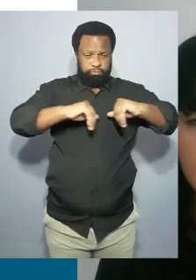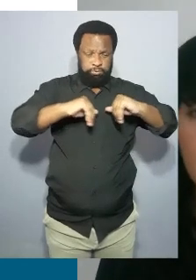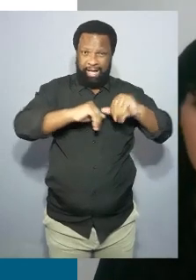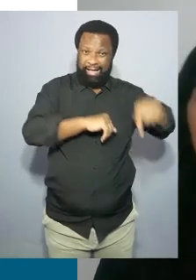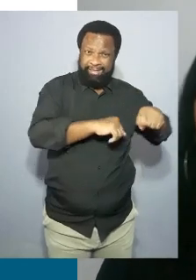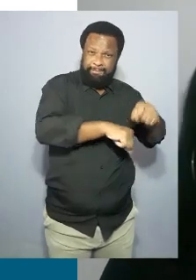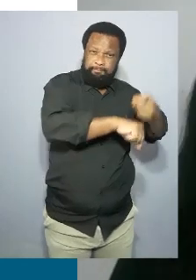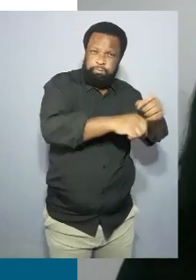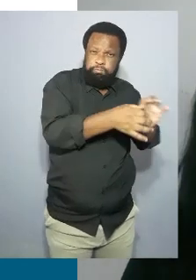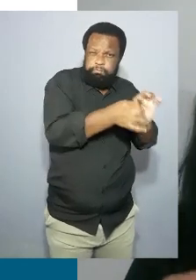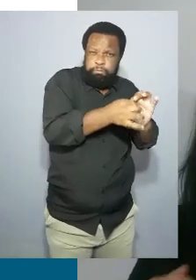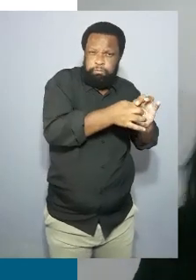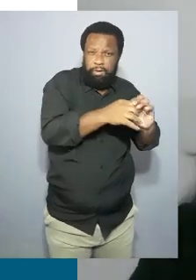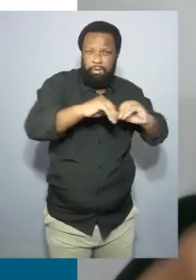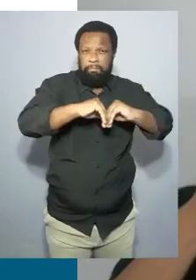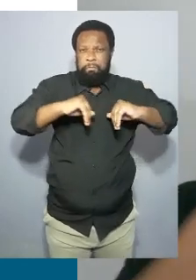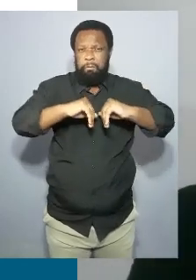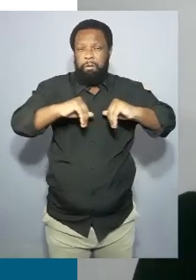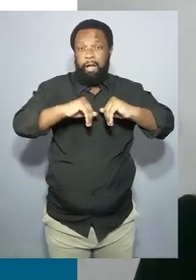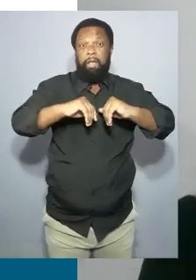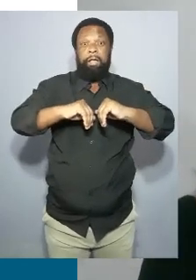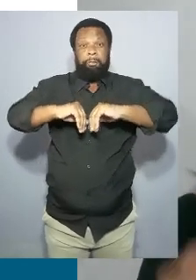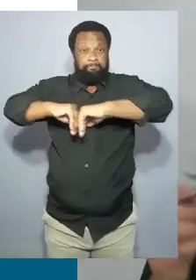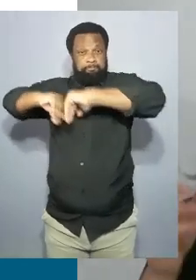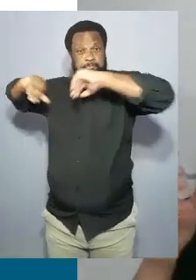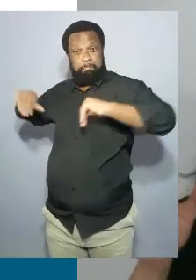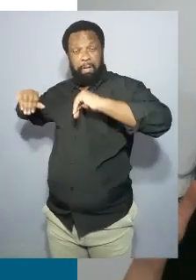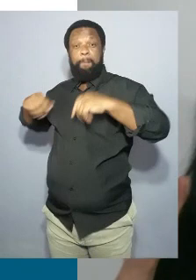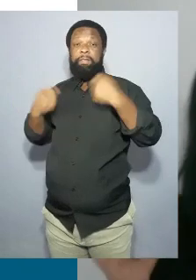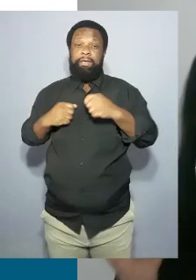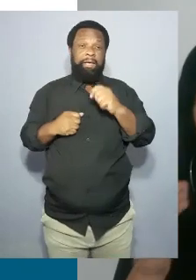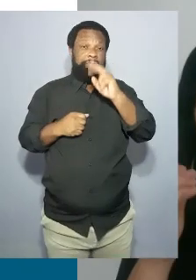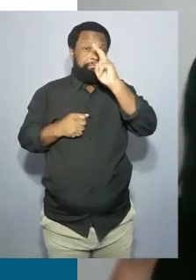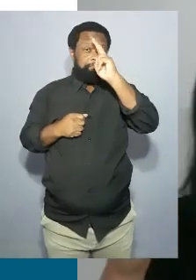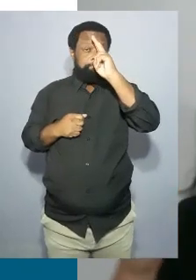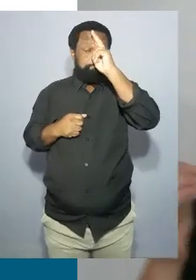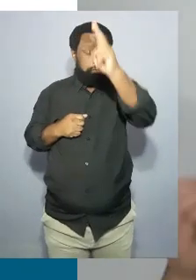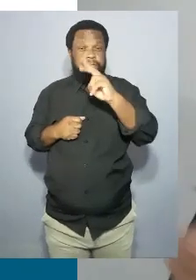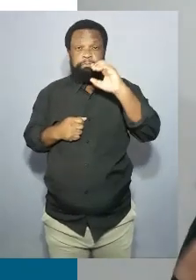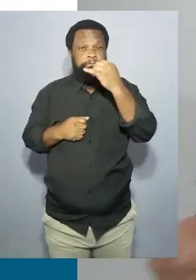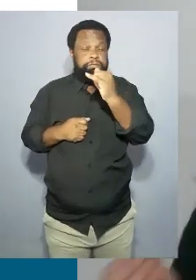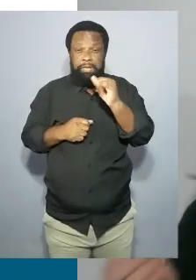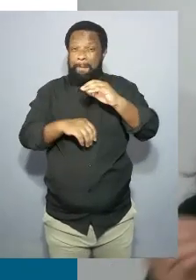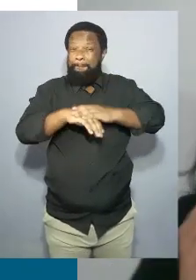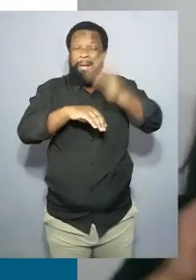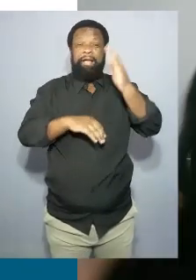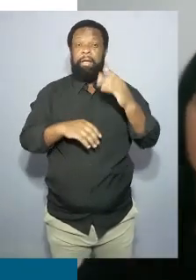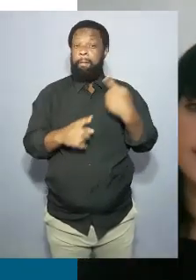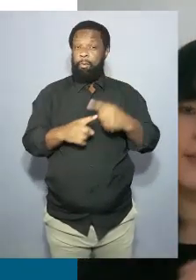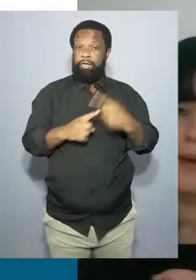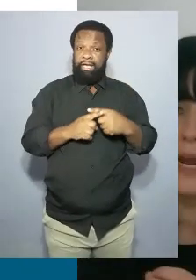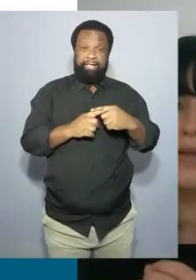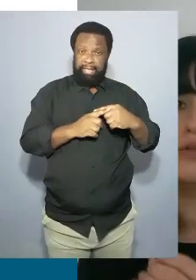ainda, nós precisamos fornecer mais energia ainda, porque eles ainda são íons de cargas opostas, eles estão